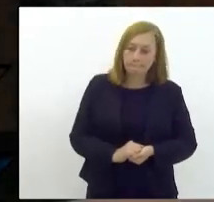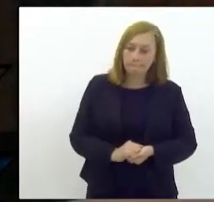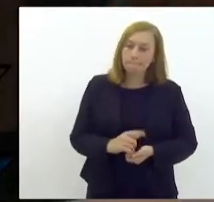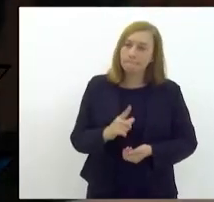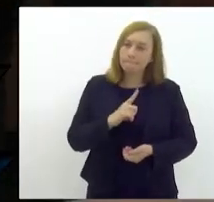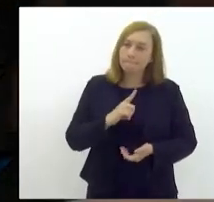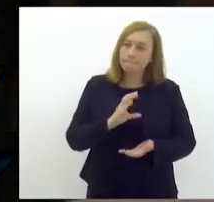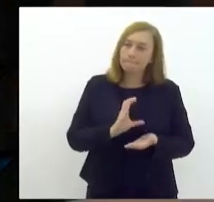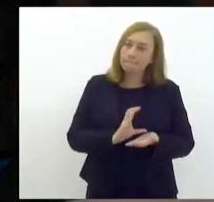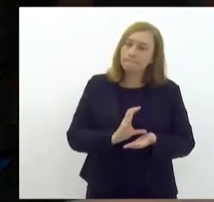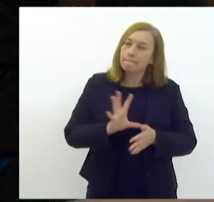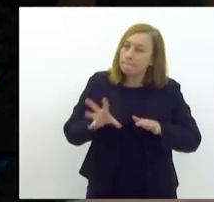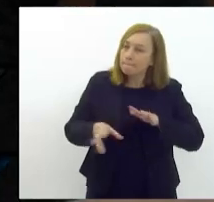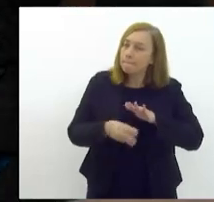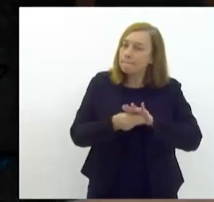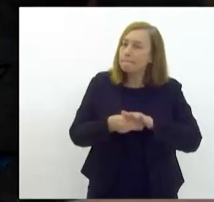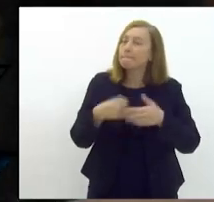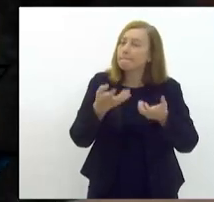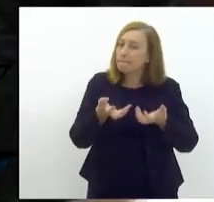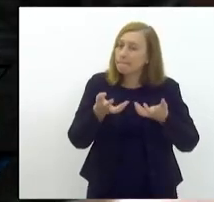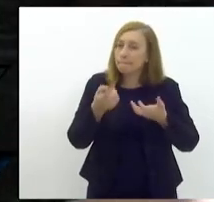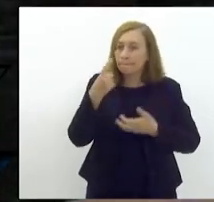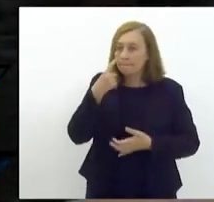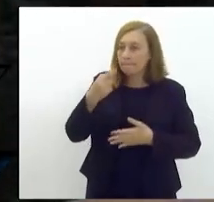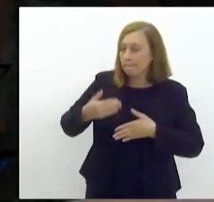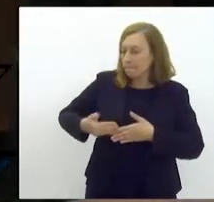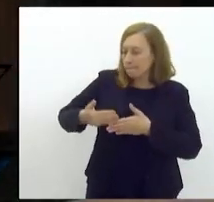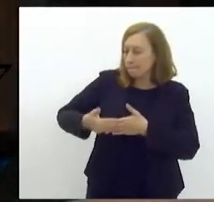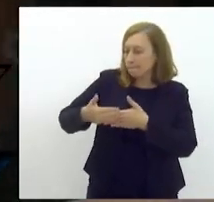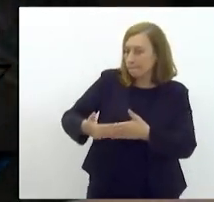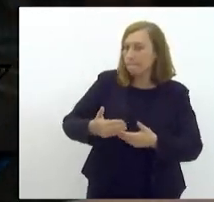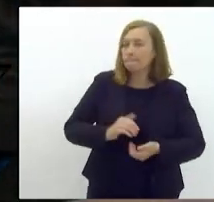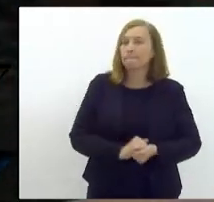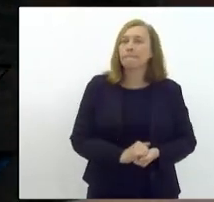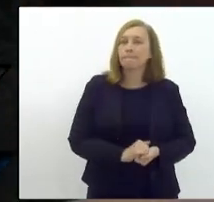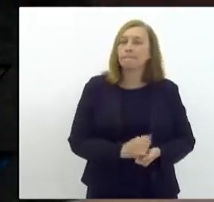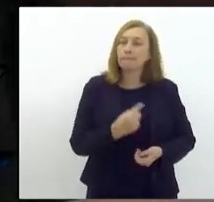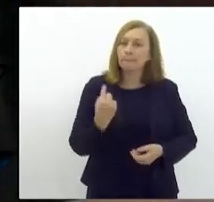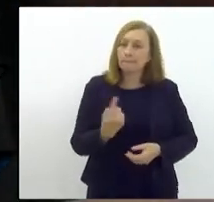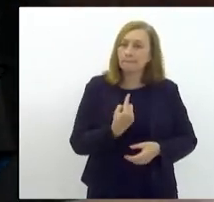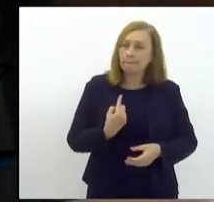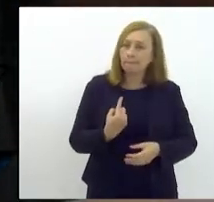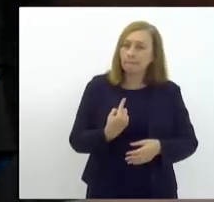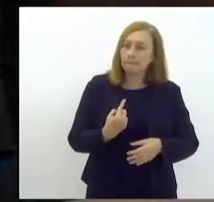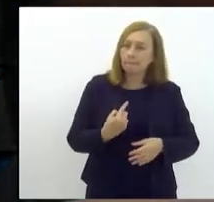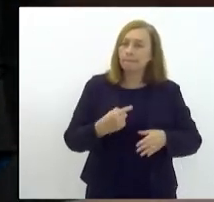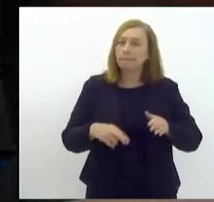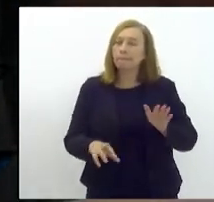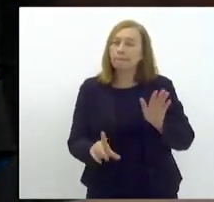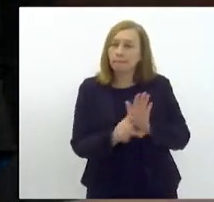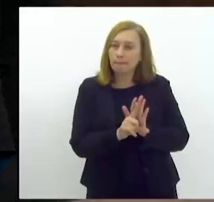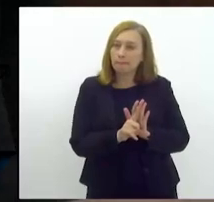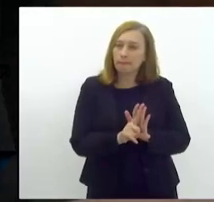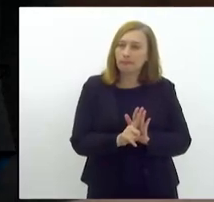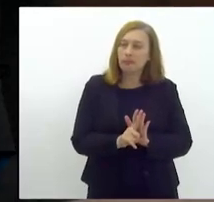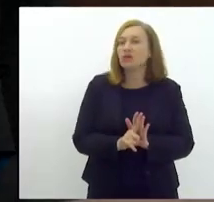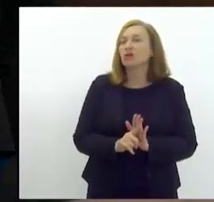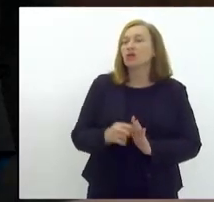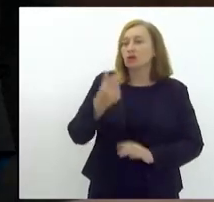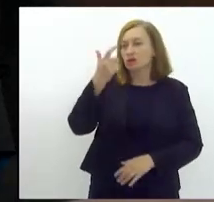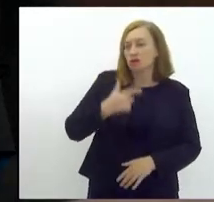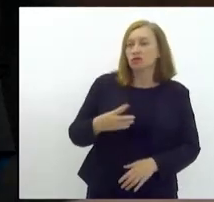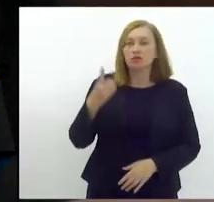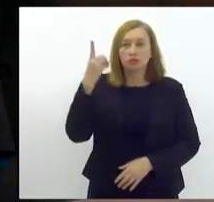temos emendas que a gente queira ver avançar a nossa prerrogativa enquanto Deputado e deputada